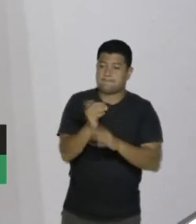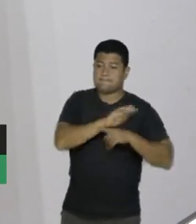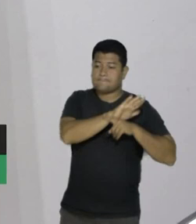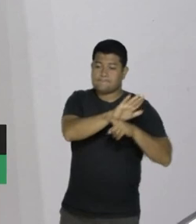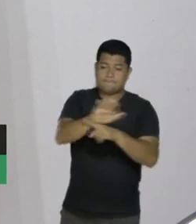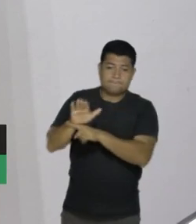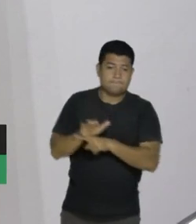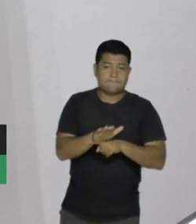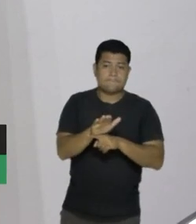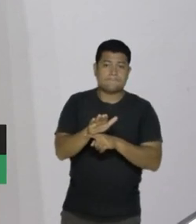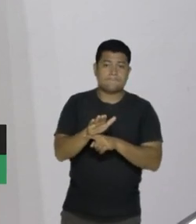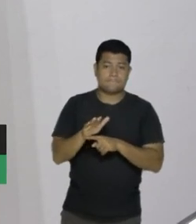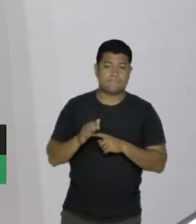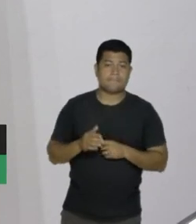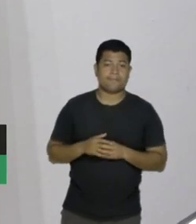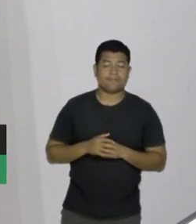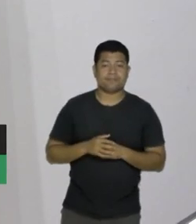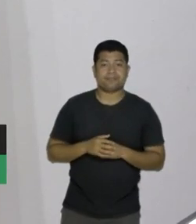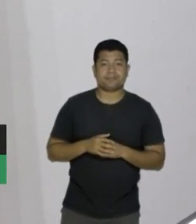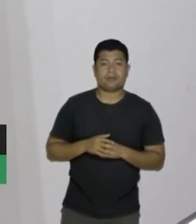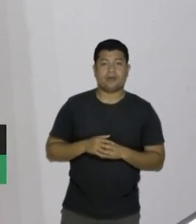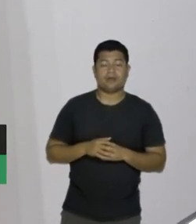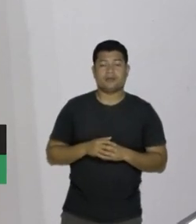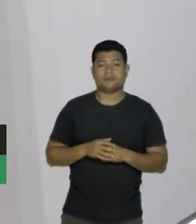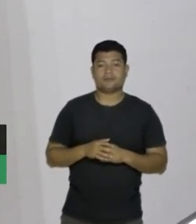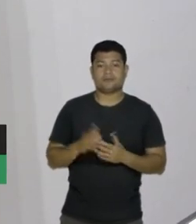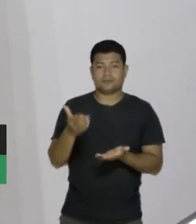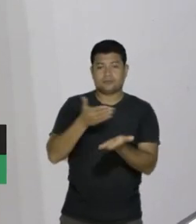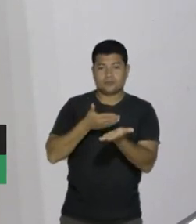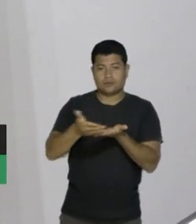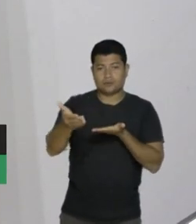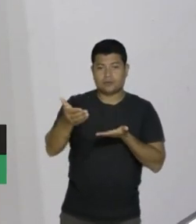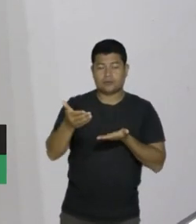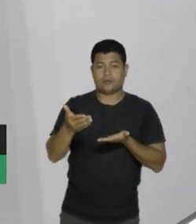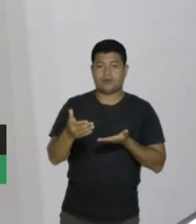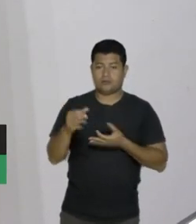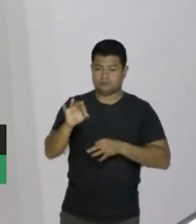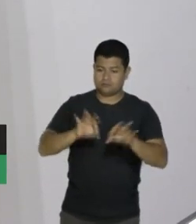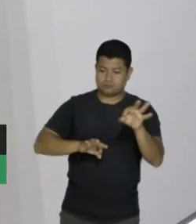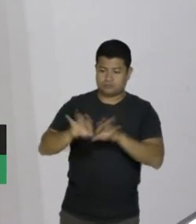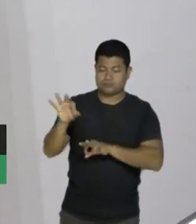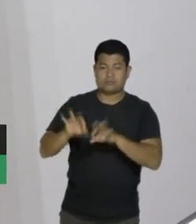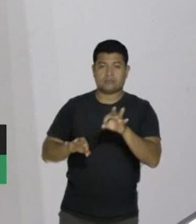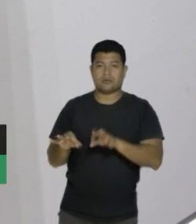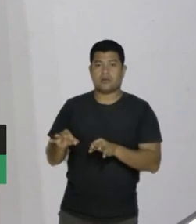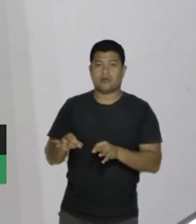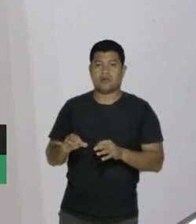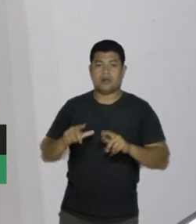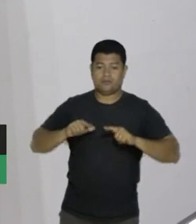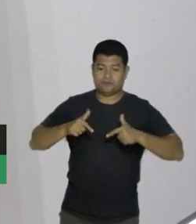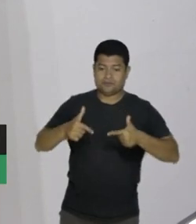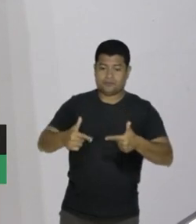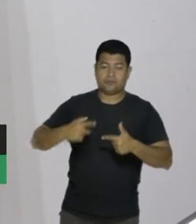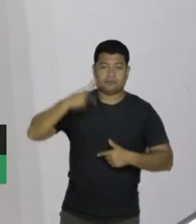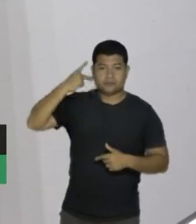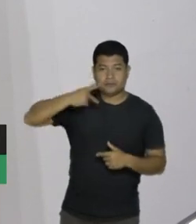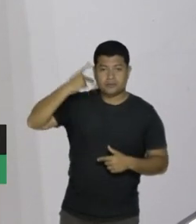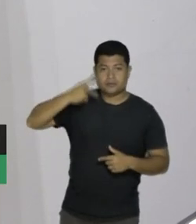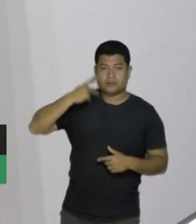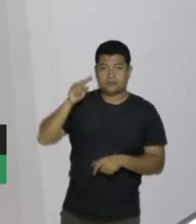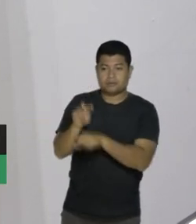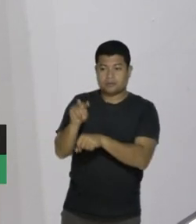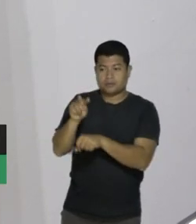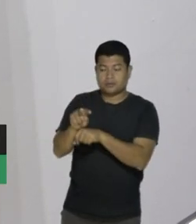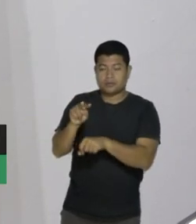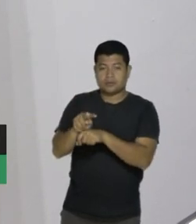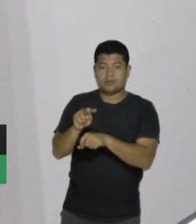está a partir dessa instituição e com a frente o parlamentar de proteção bem estar animal que eu sou